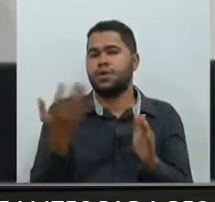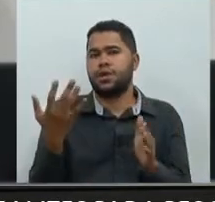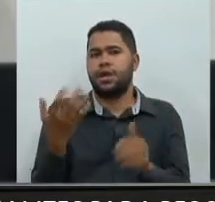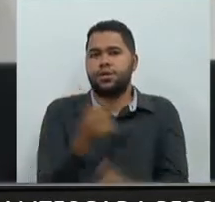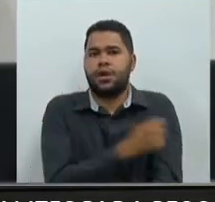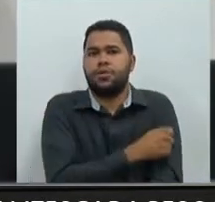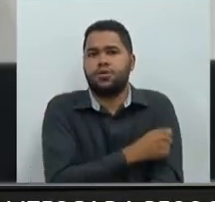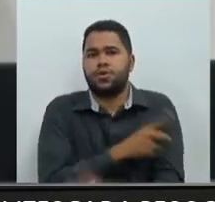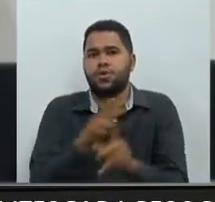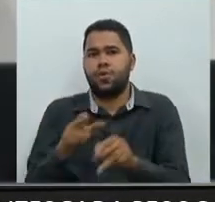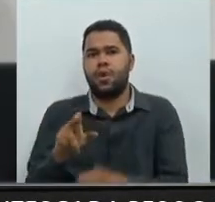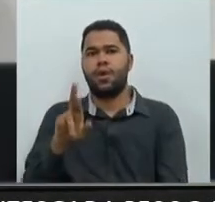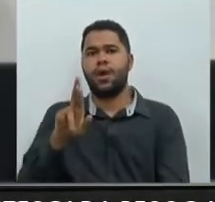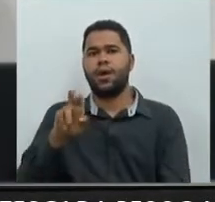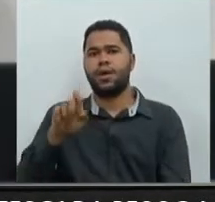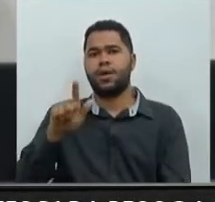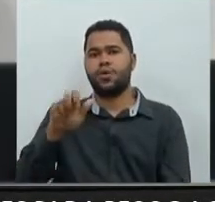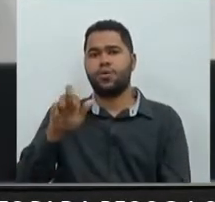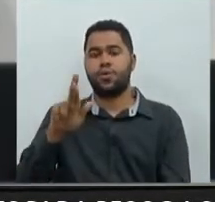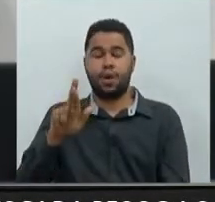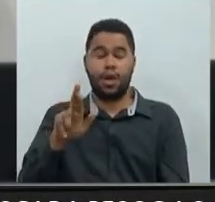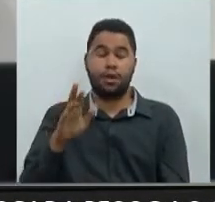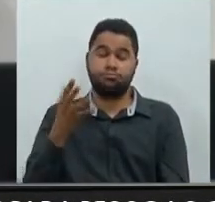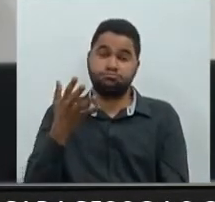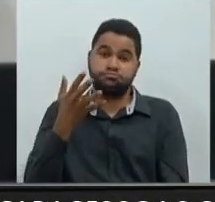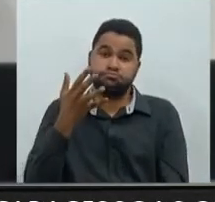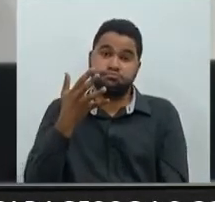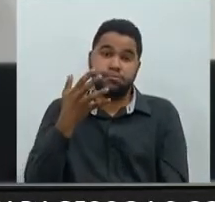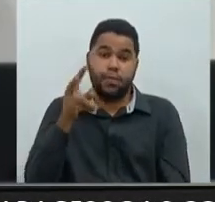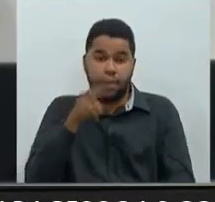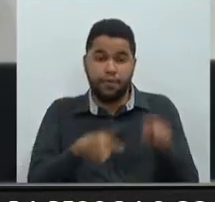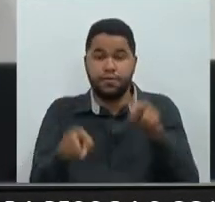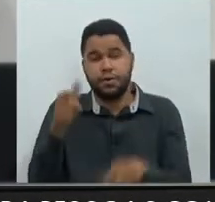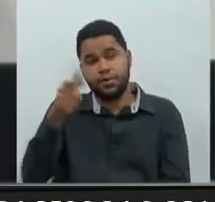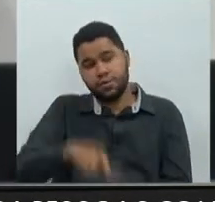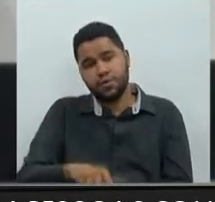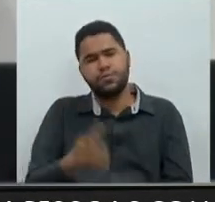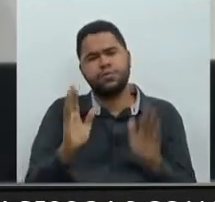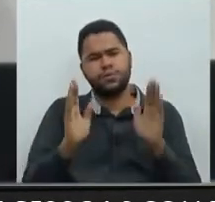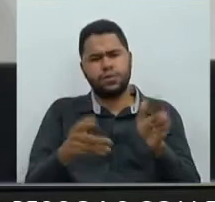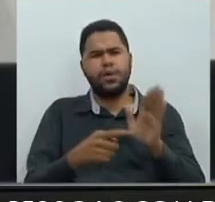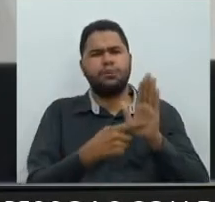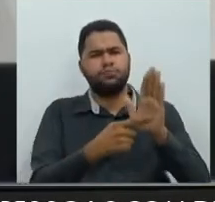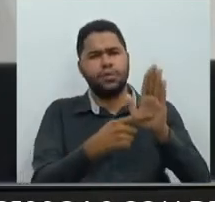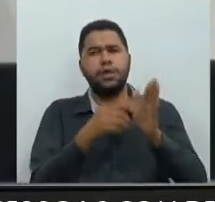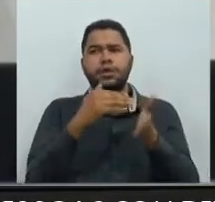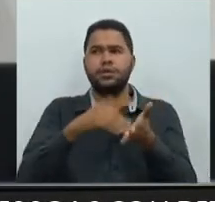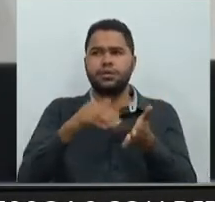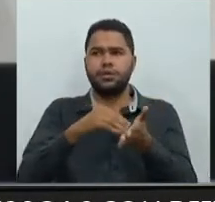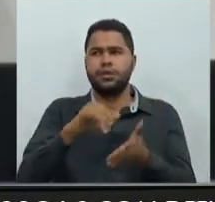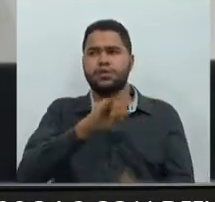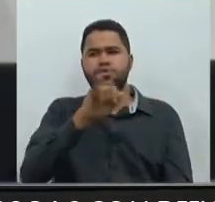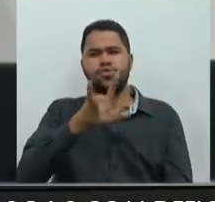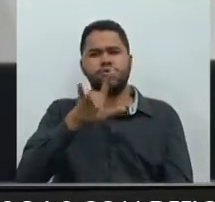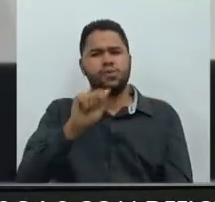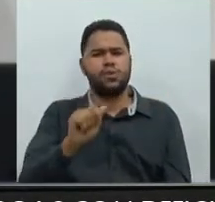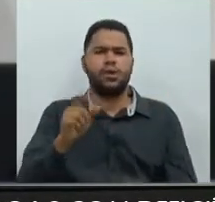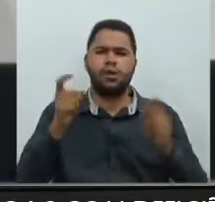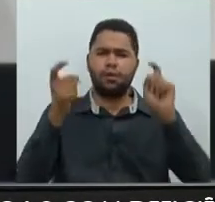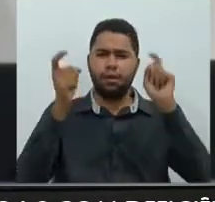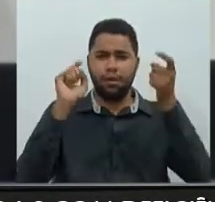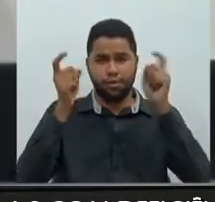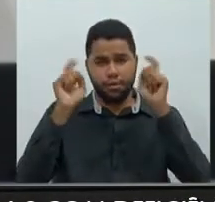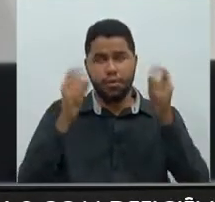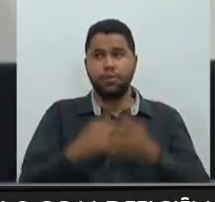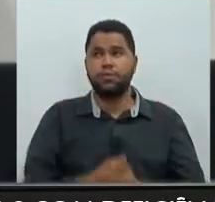regular, então a gente precisa também reavaliar esse critério. Então, eu já levei isso à secretária Júlia em algumas reuniões,